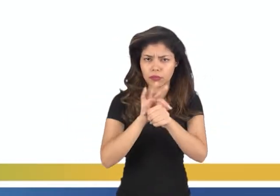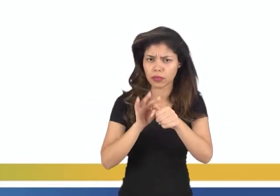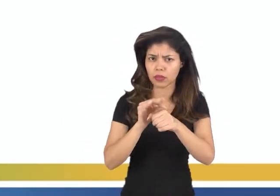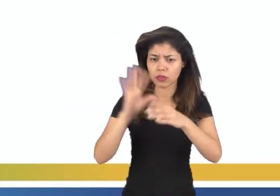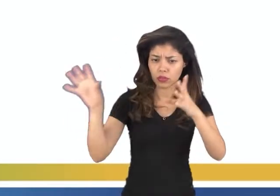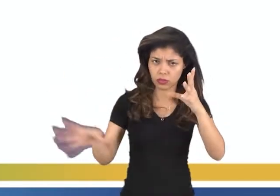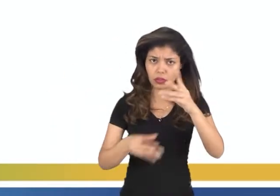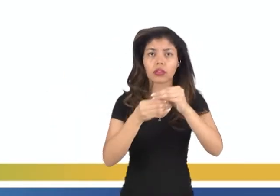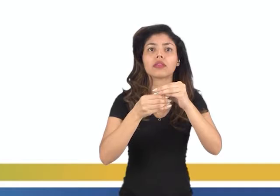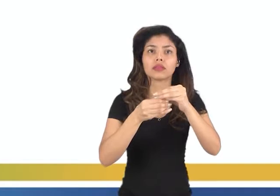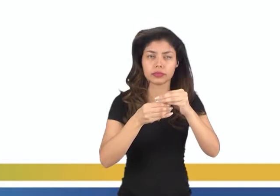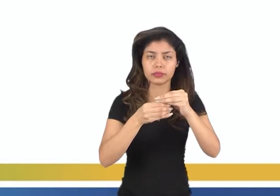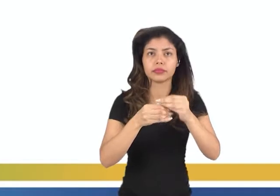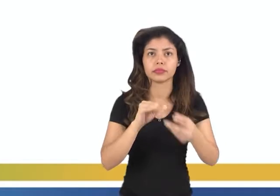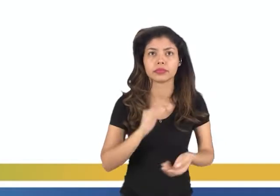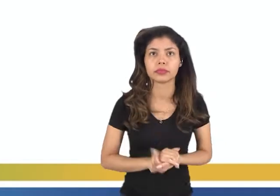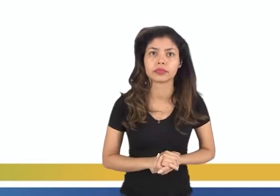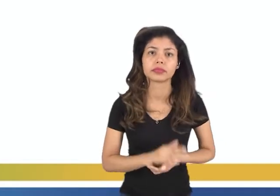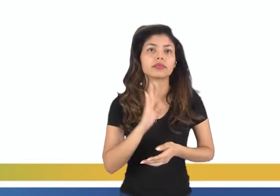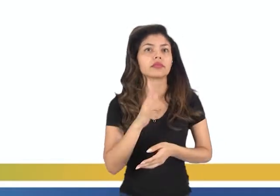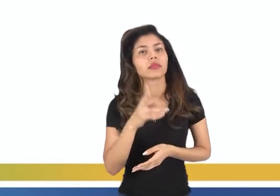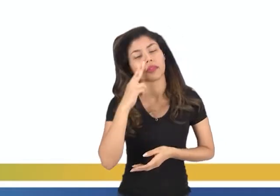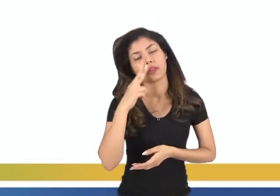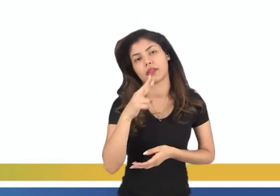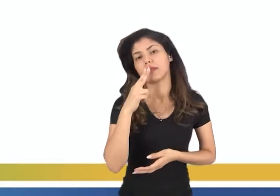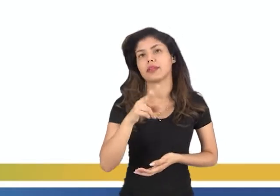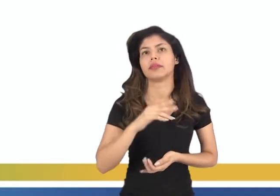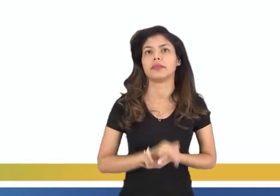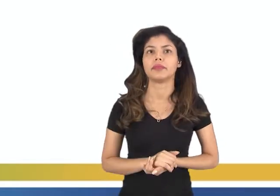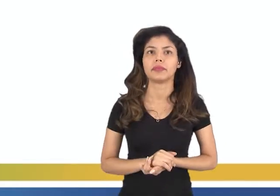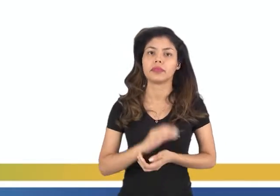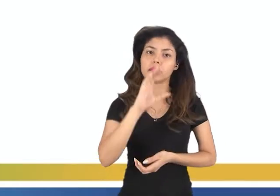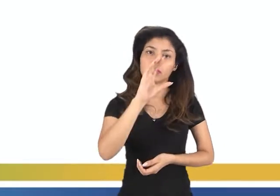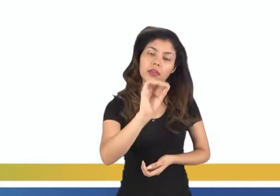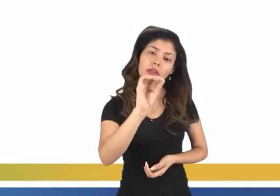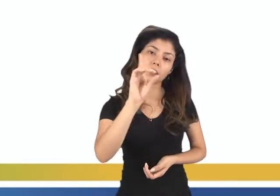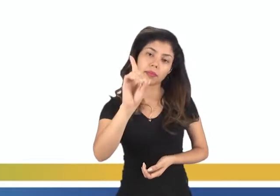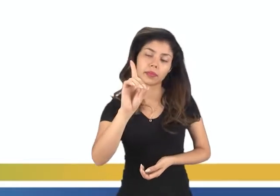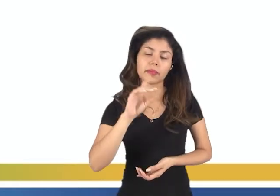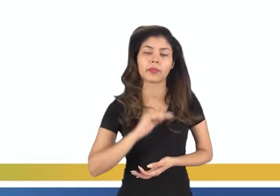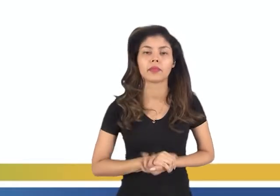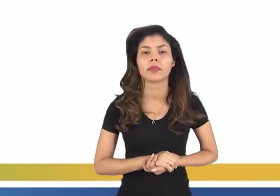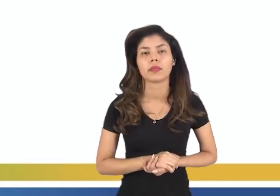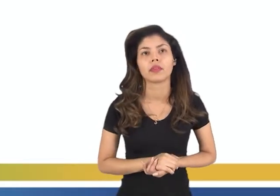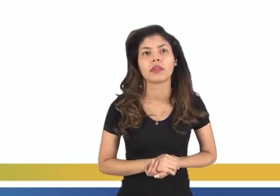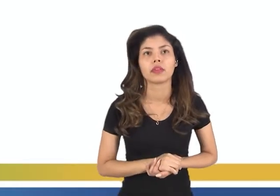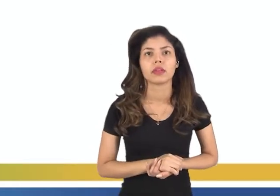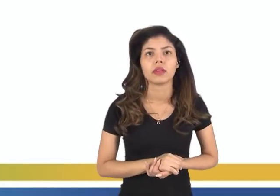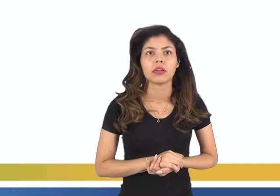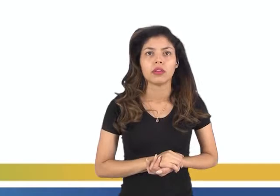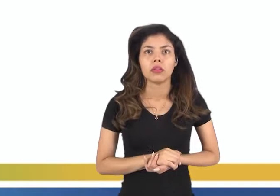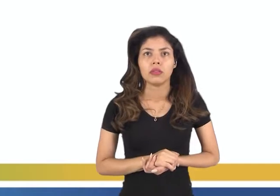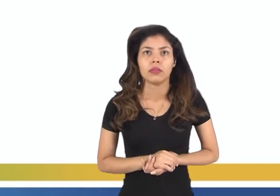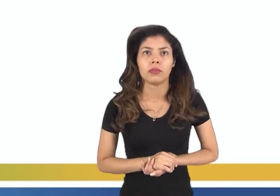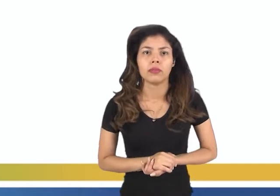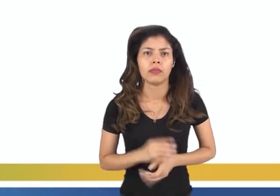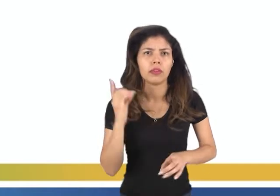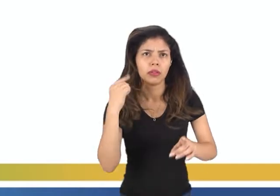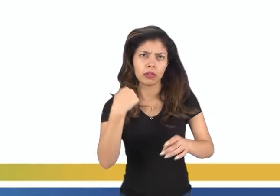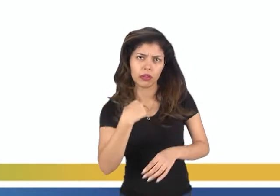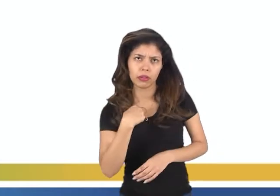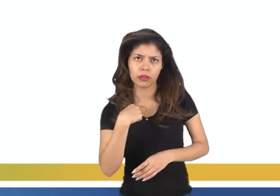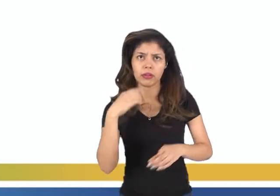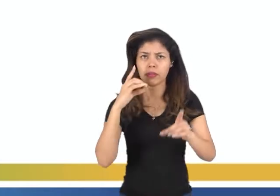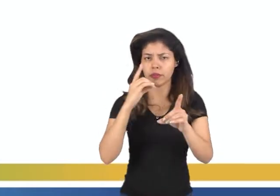demais é o complemento. E nós já vimos que é do tipo objeto direto. Olha uma frase mais simples. Eu